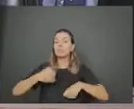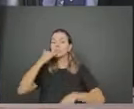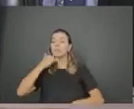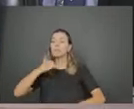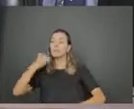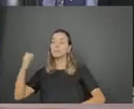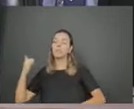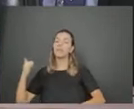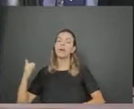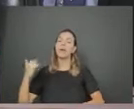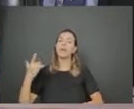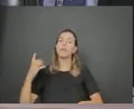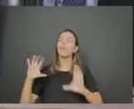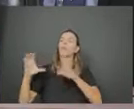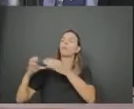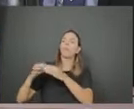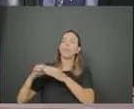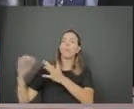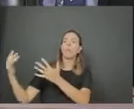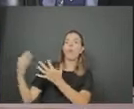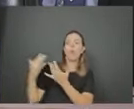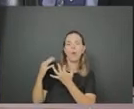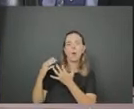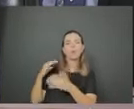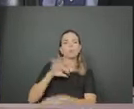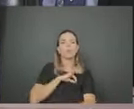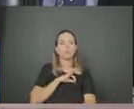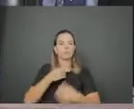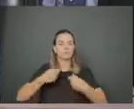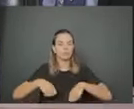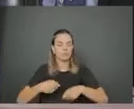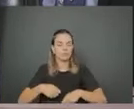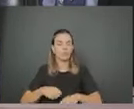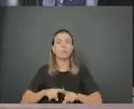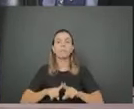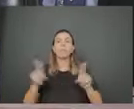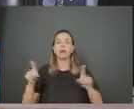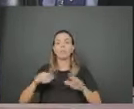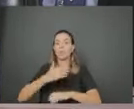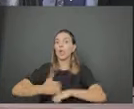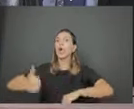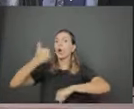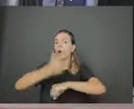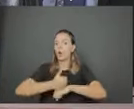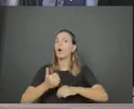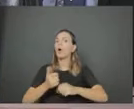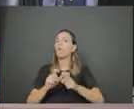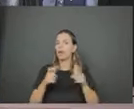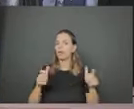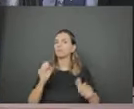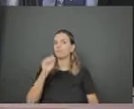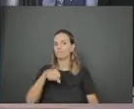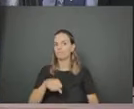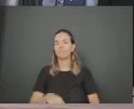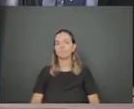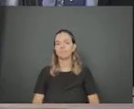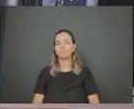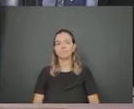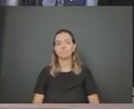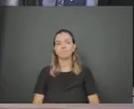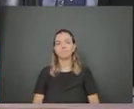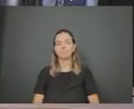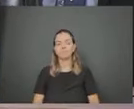Mas aumentou bastante, sim, esses golpes aí, todo mundo está vendo isso aí diariamente na imprensa, né? E eu não sei se